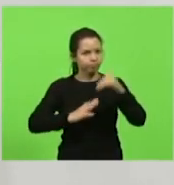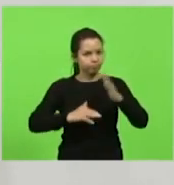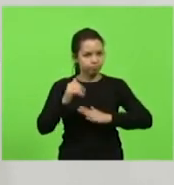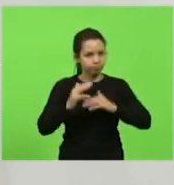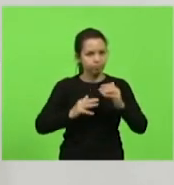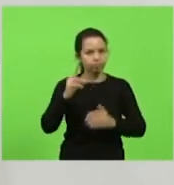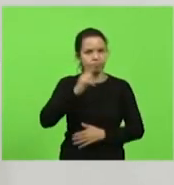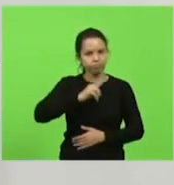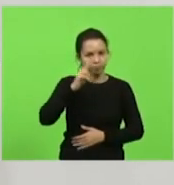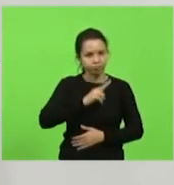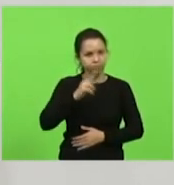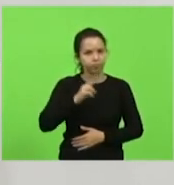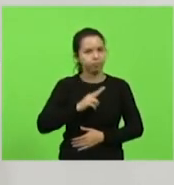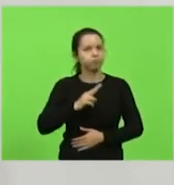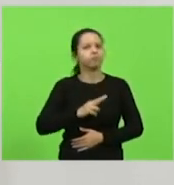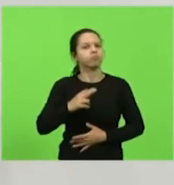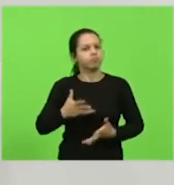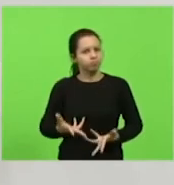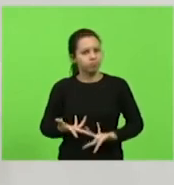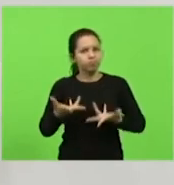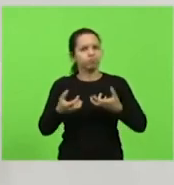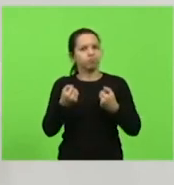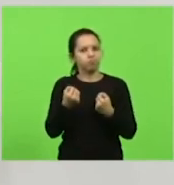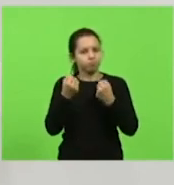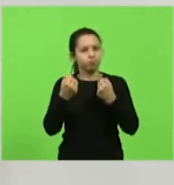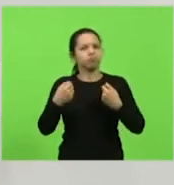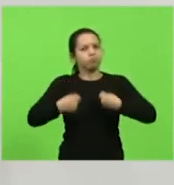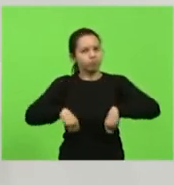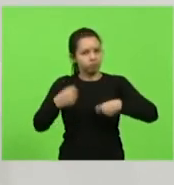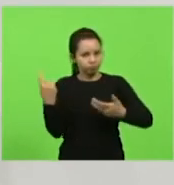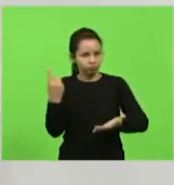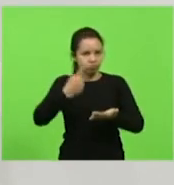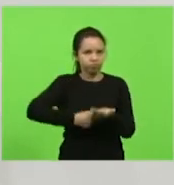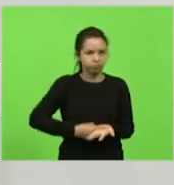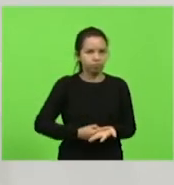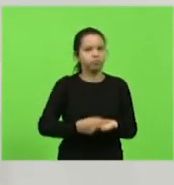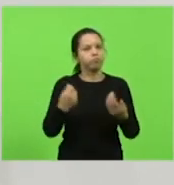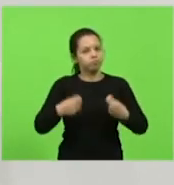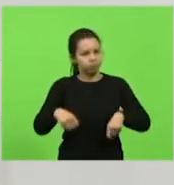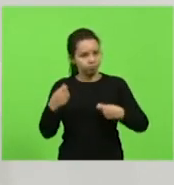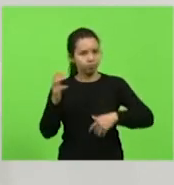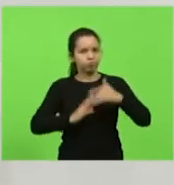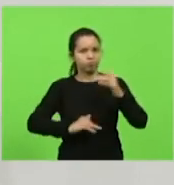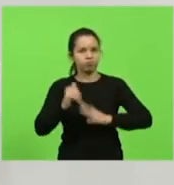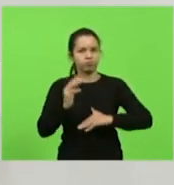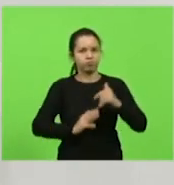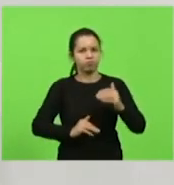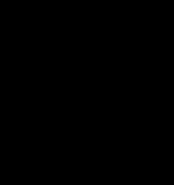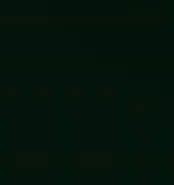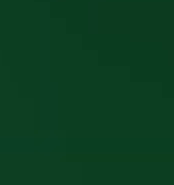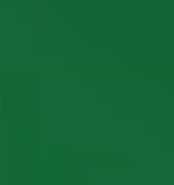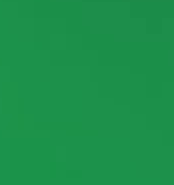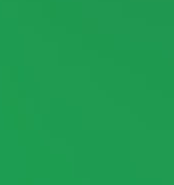emergenciais enérgicas fortes comprometidas devem ser executadas